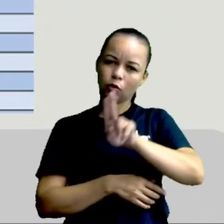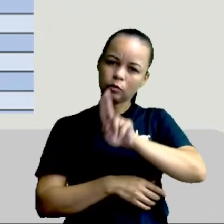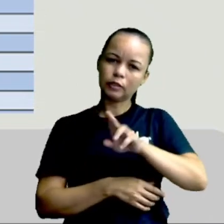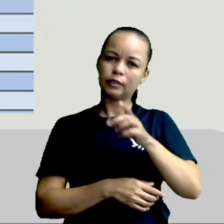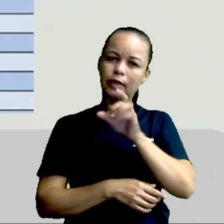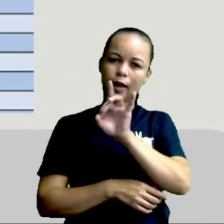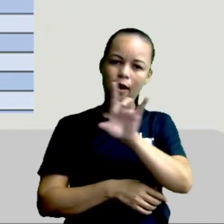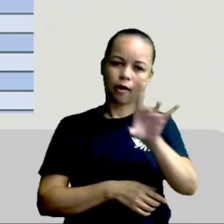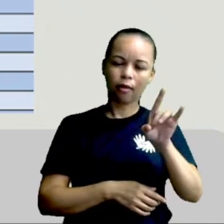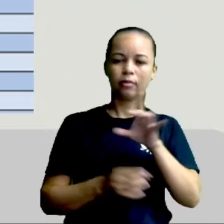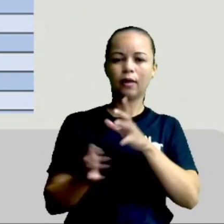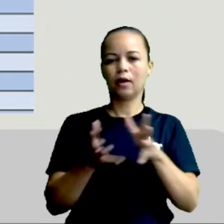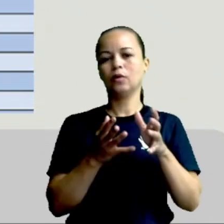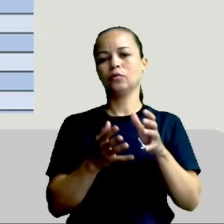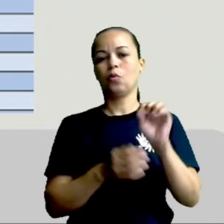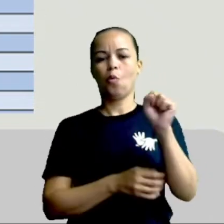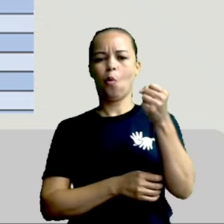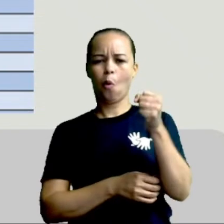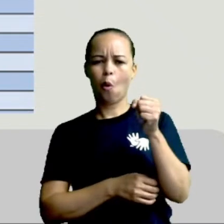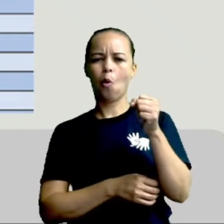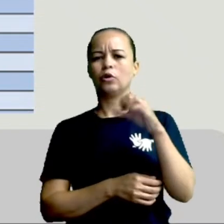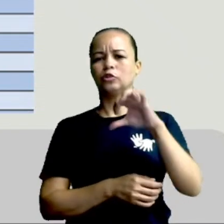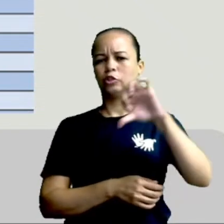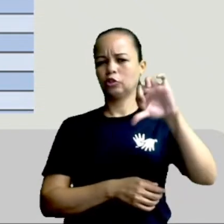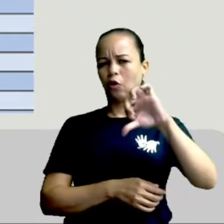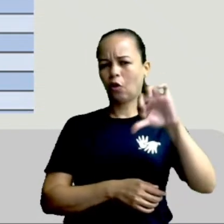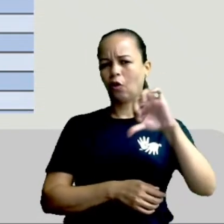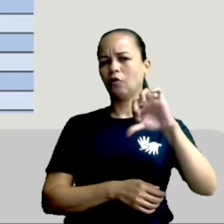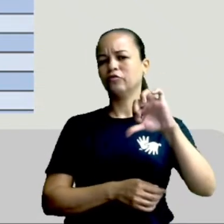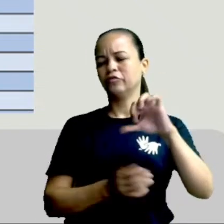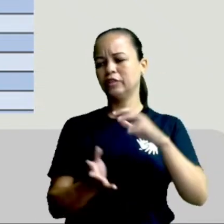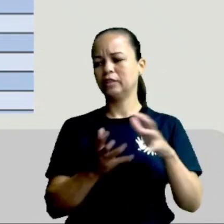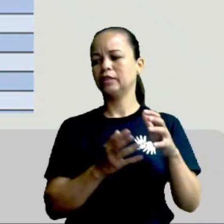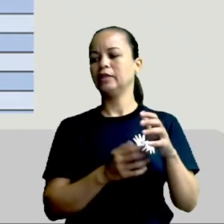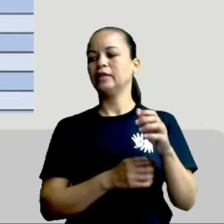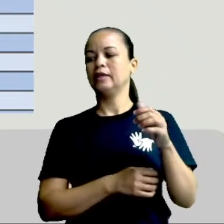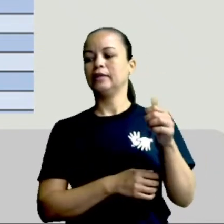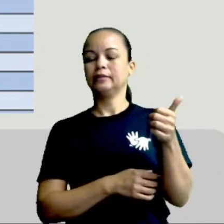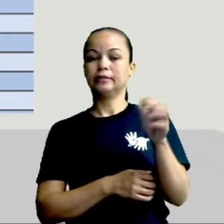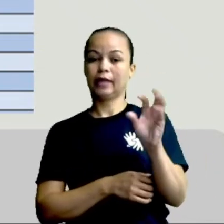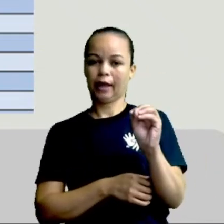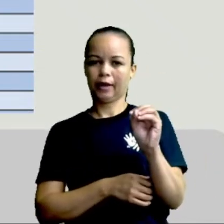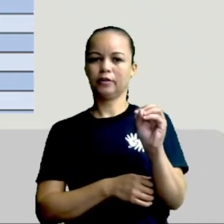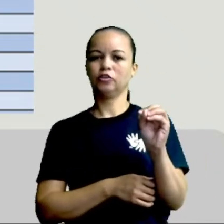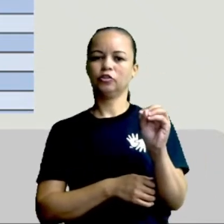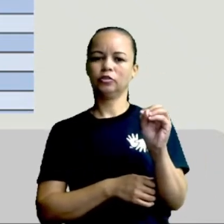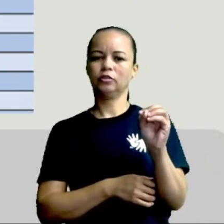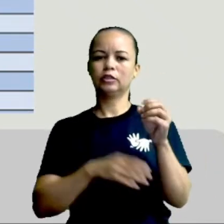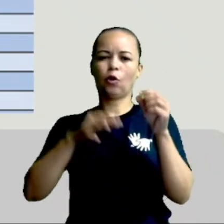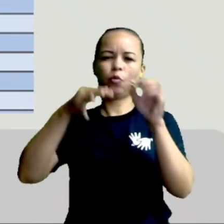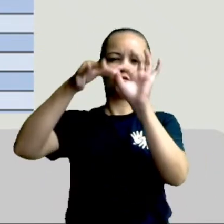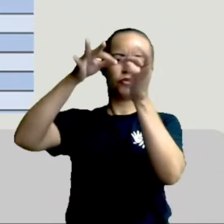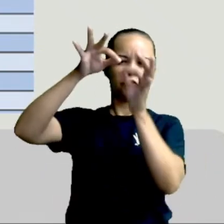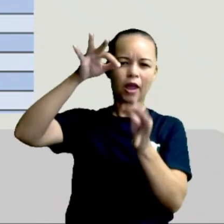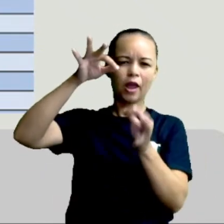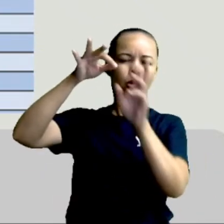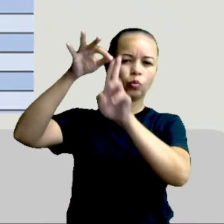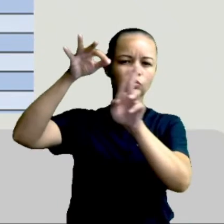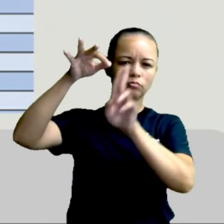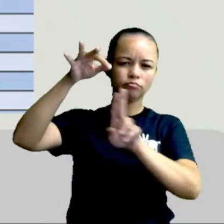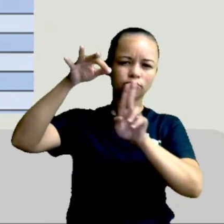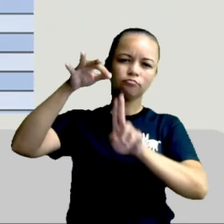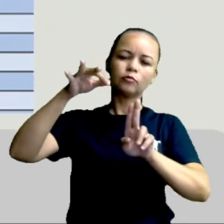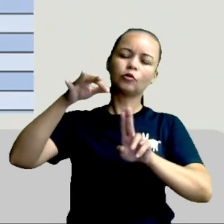heptágono. 8 lados, octógono. 9 lados, eneágono. 10 lados, decágono.